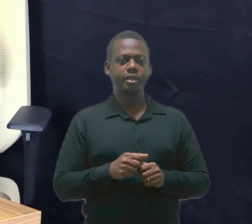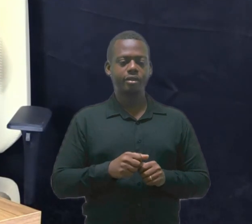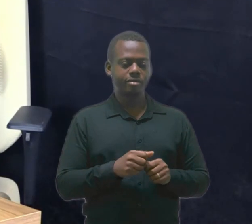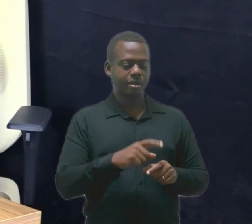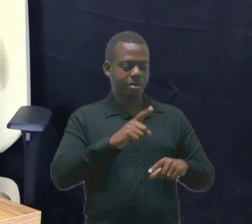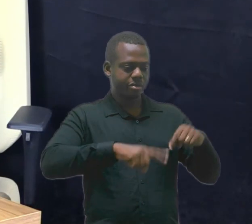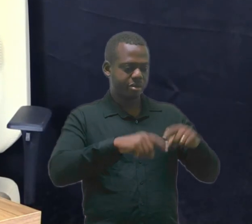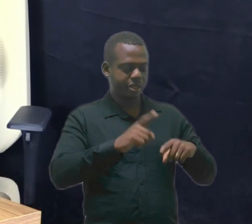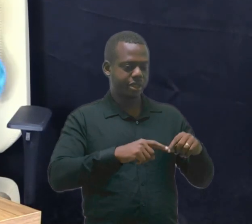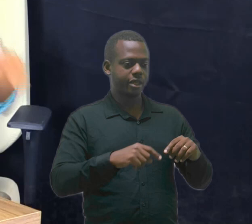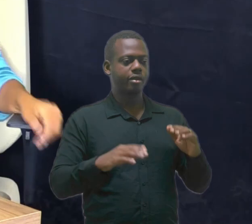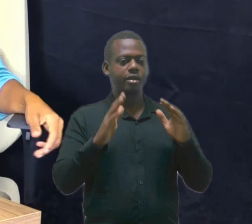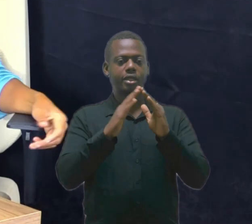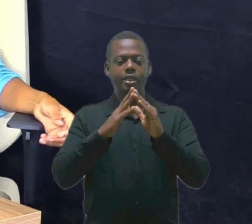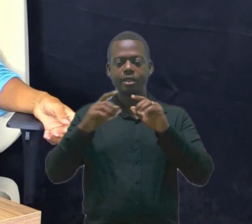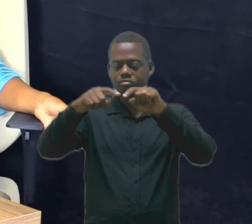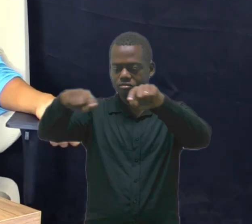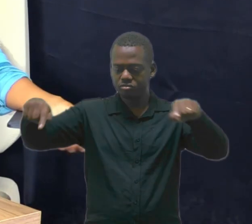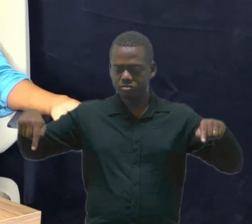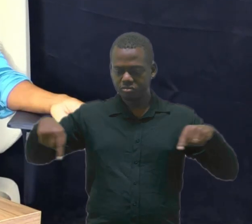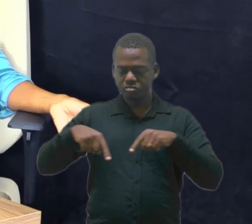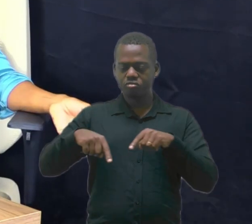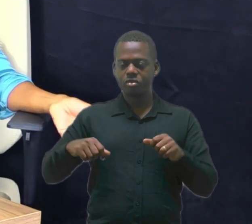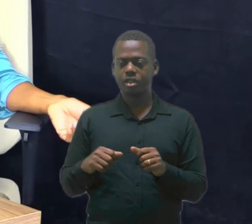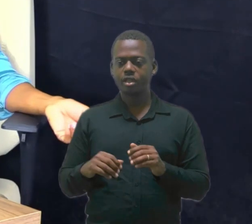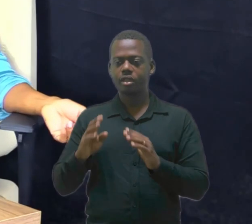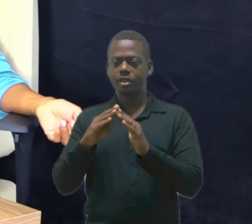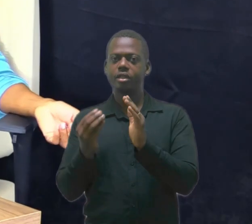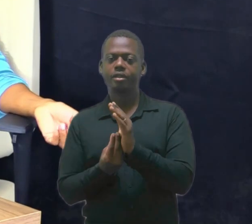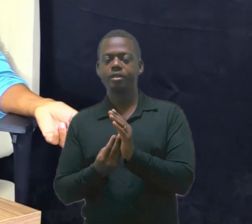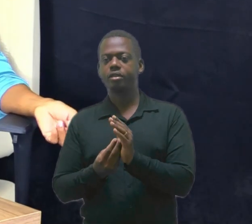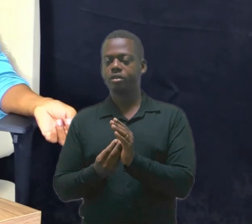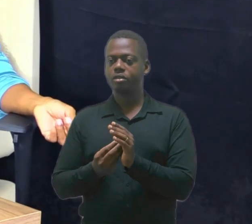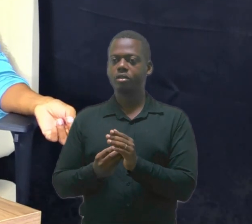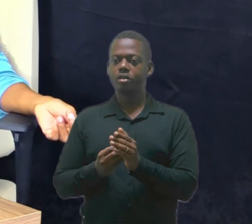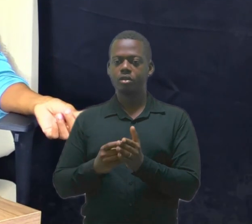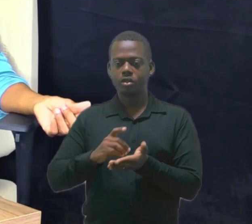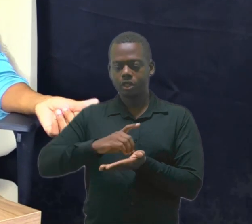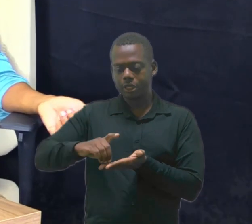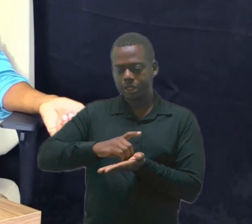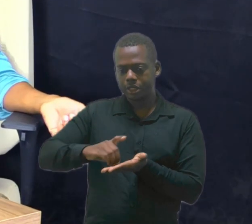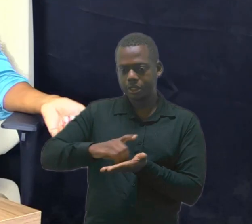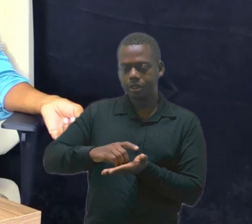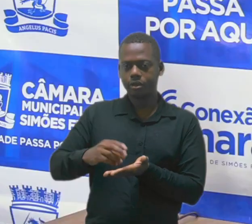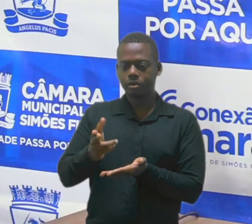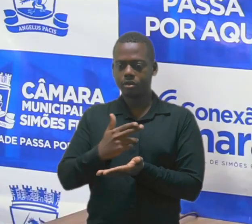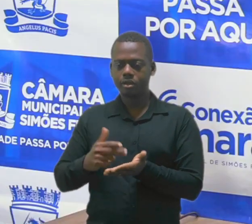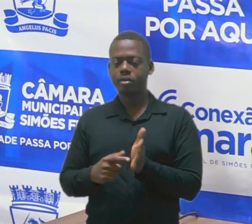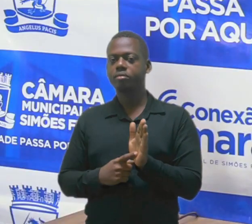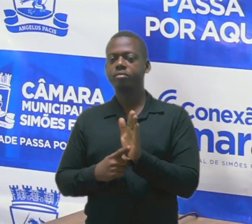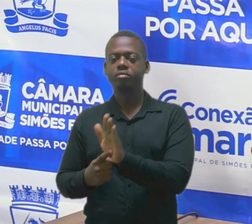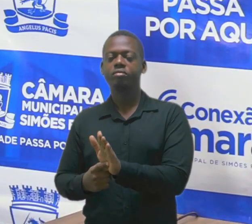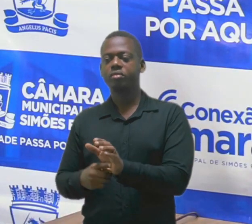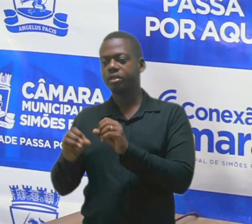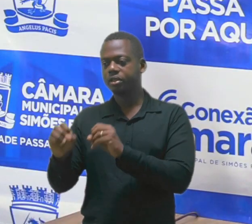uma sala na igreja para alfabetizar o surdo. Tipo um dicionário, né? Sim, um dicionário ilustrado para alfabetizar o surdo naquela época. Então, a bandeira que